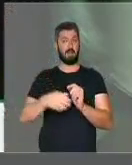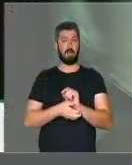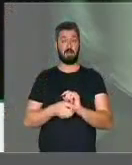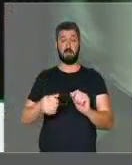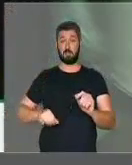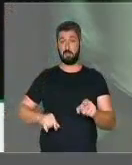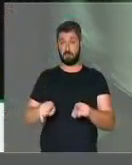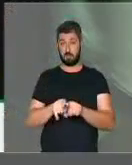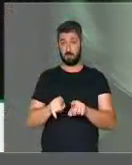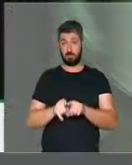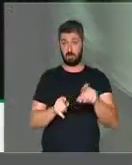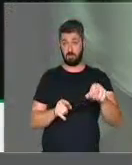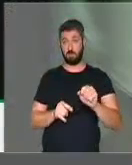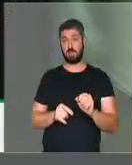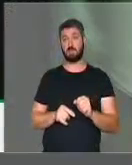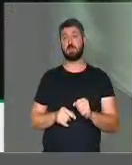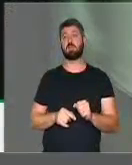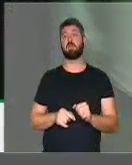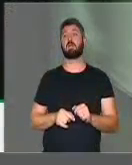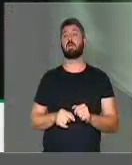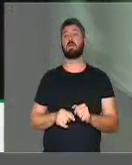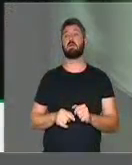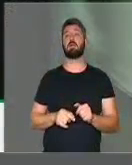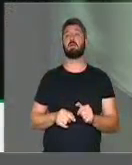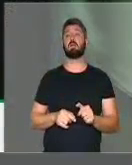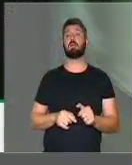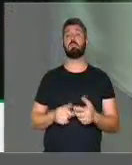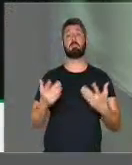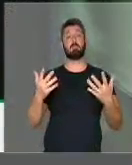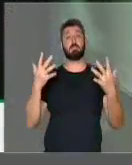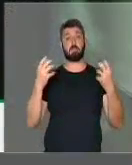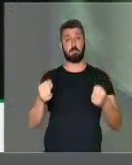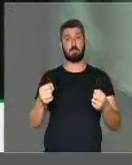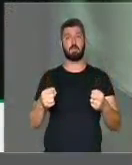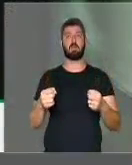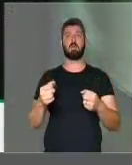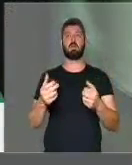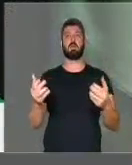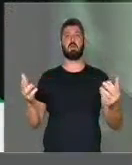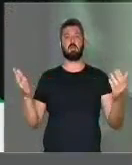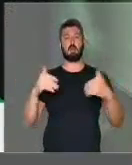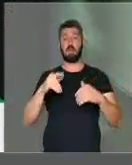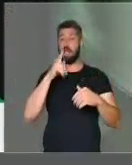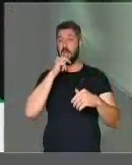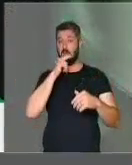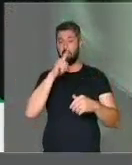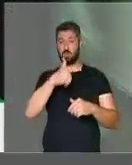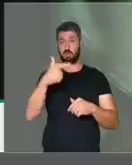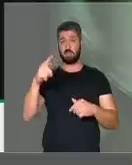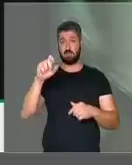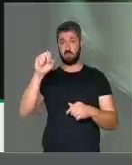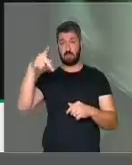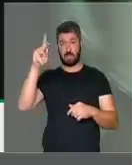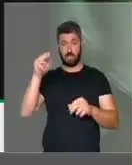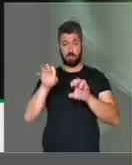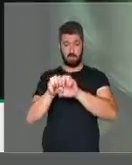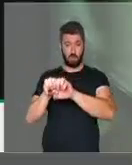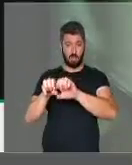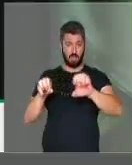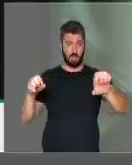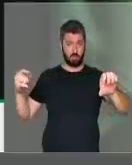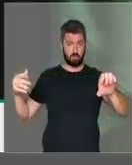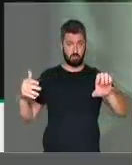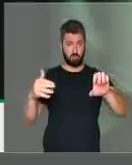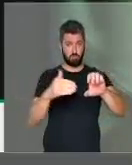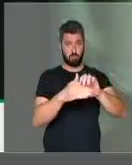está sofrendo com isso também, com o Joselito Nogueira, que a gente possa trazer esse canal de 220 quilômetros